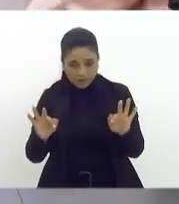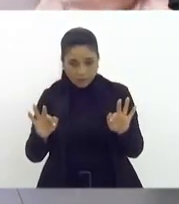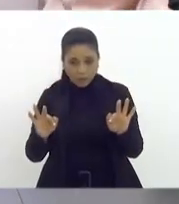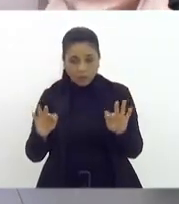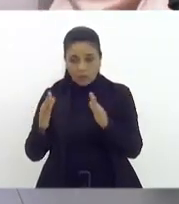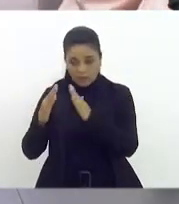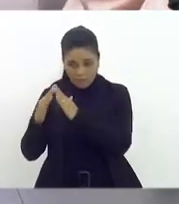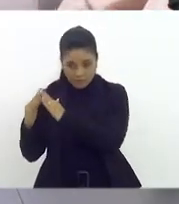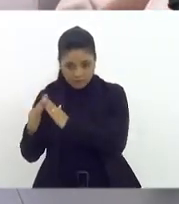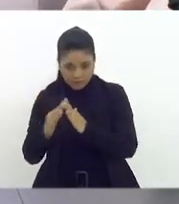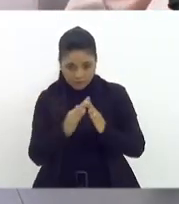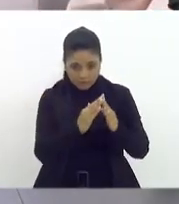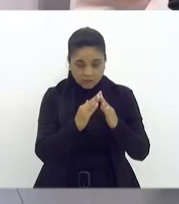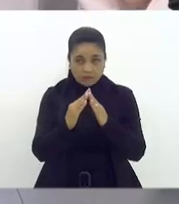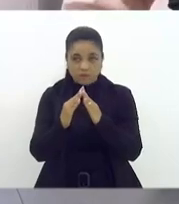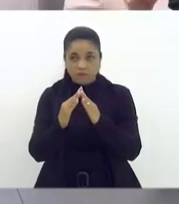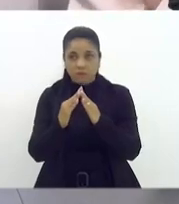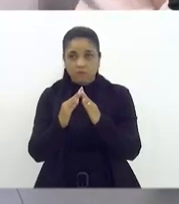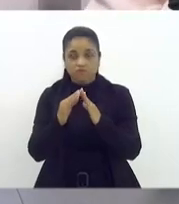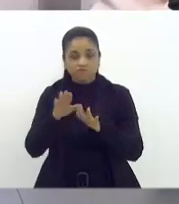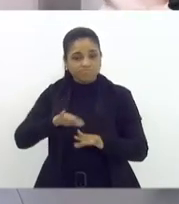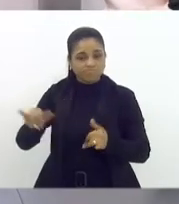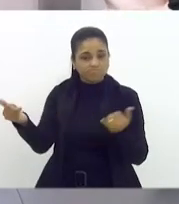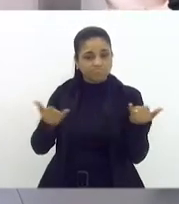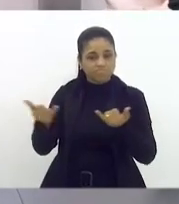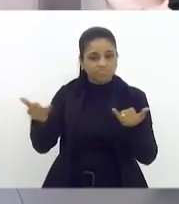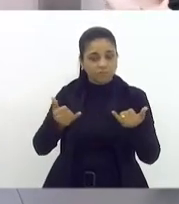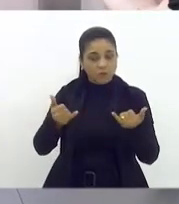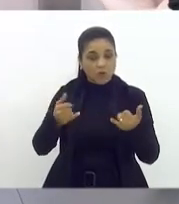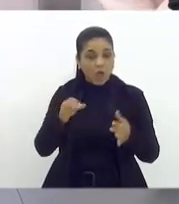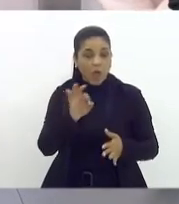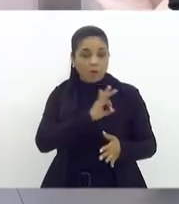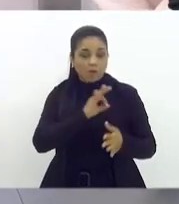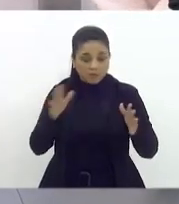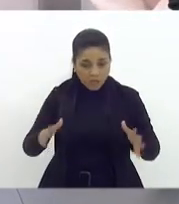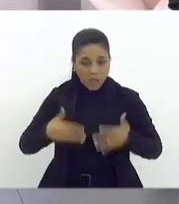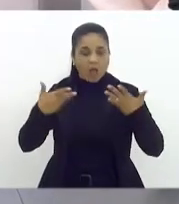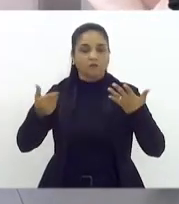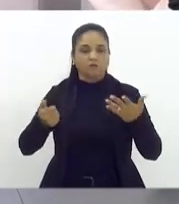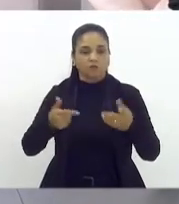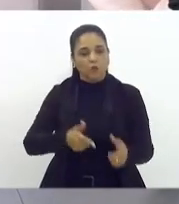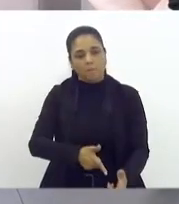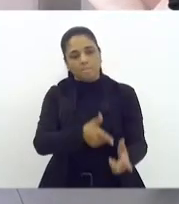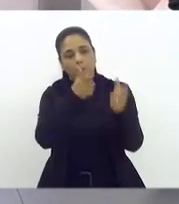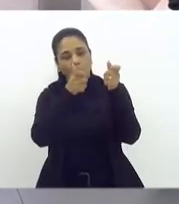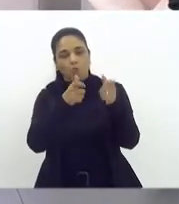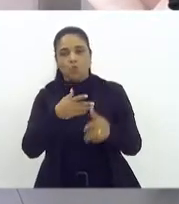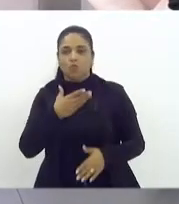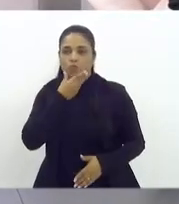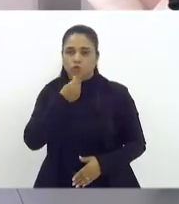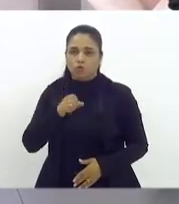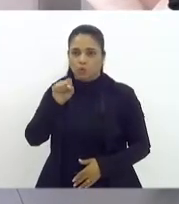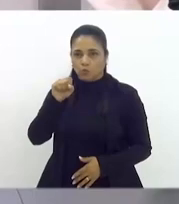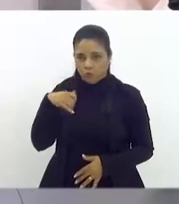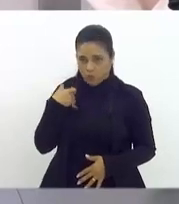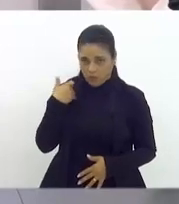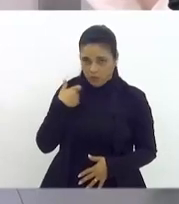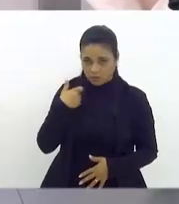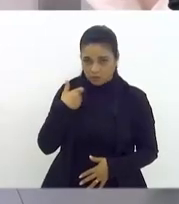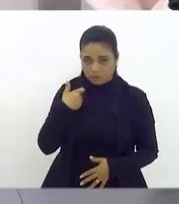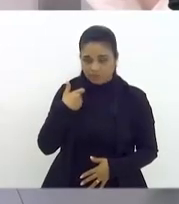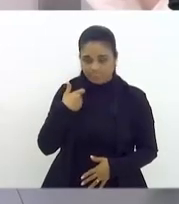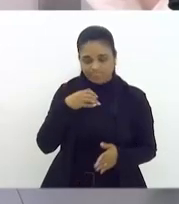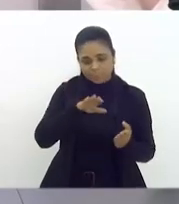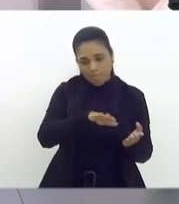vizinhança no local dizia bom os policiais se assustaram e atiraram E aí a criança